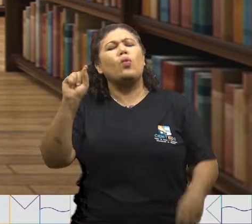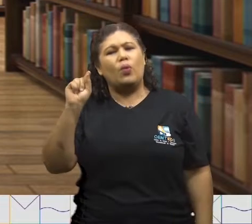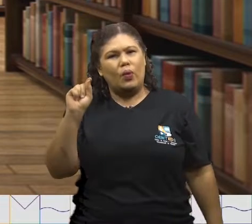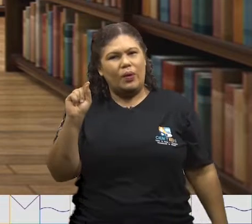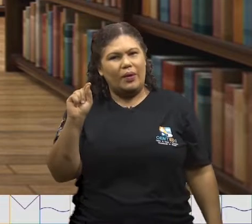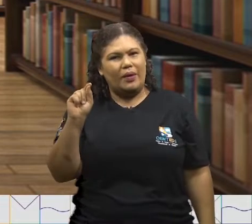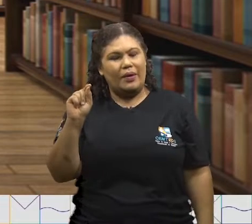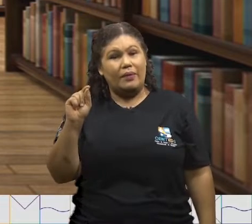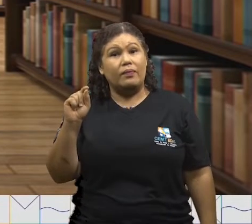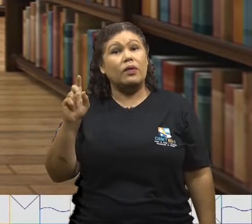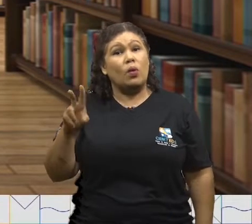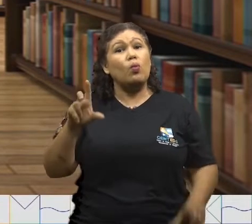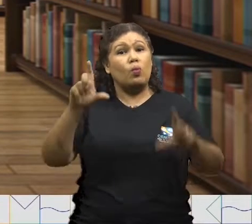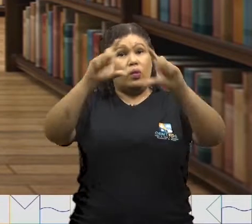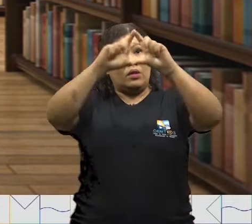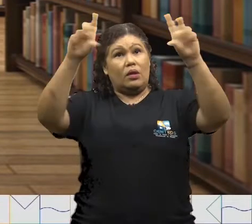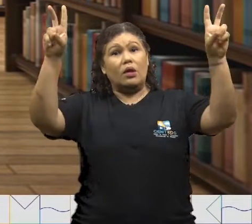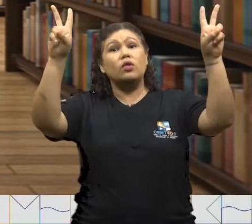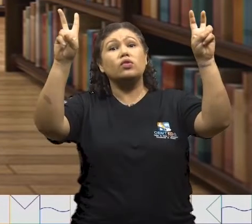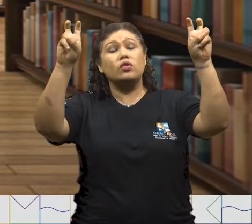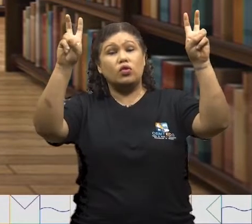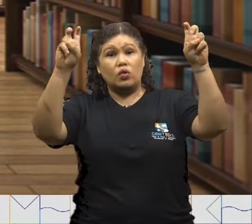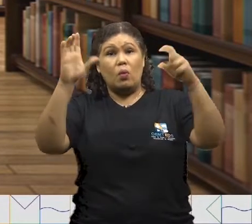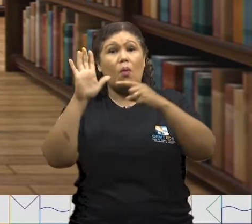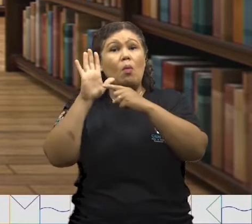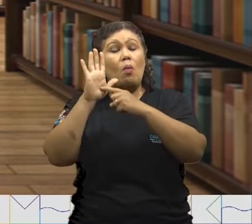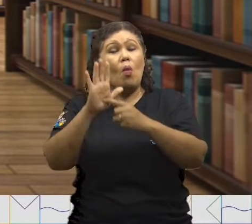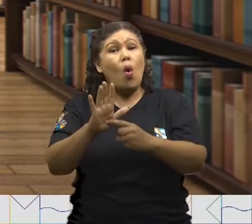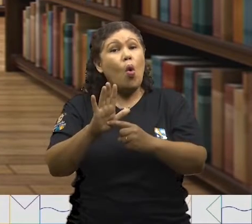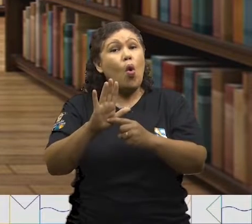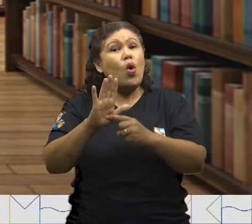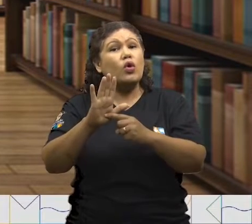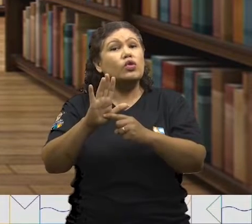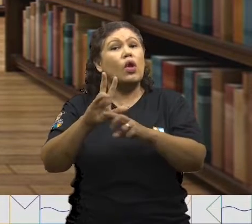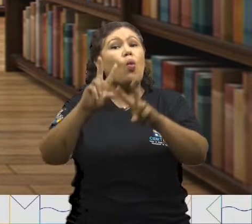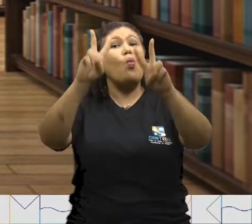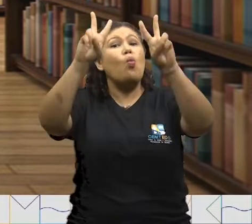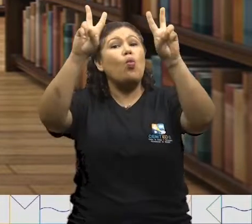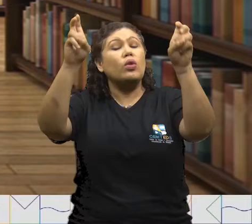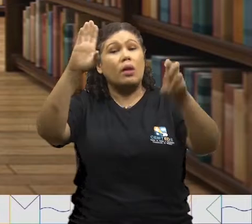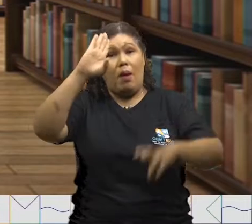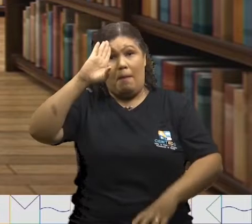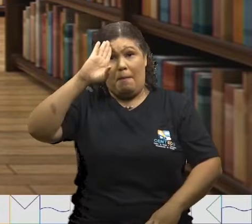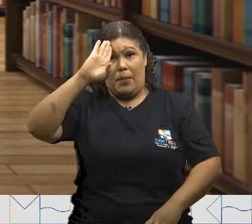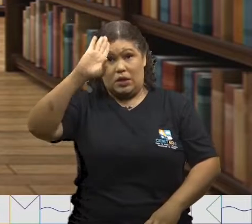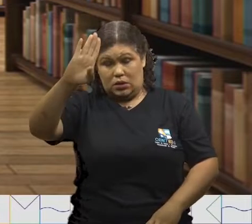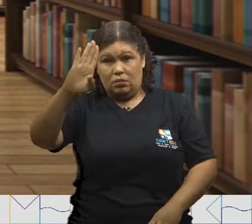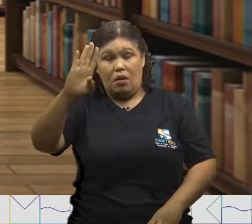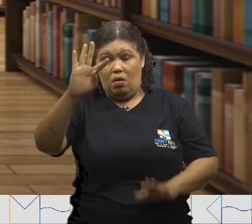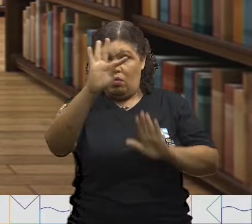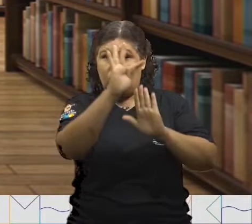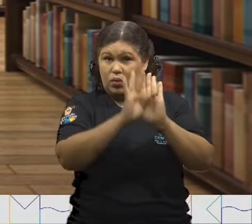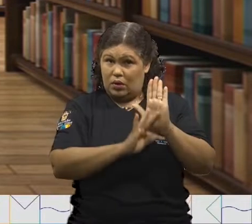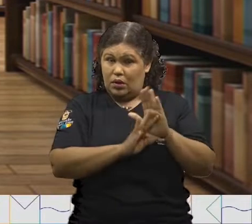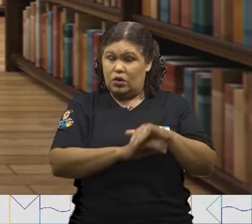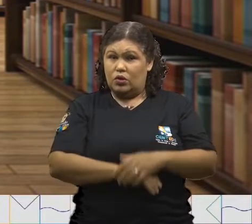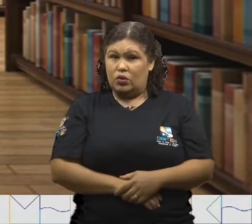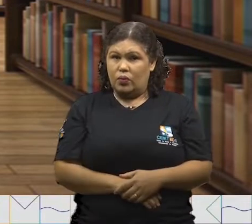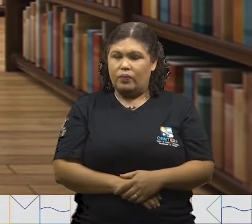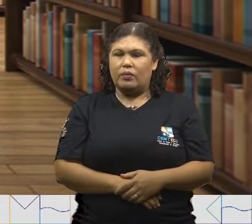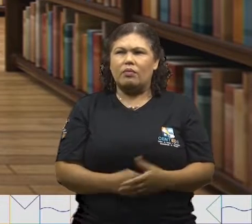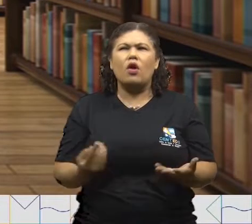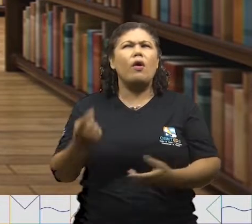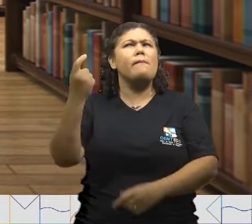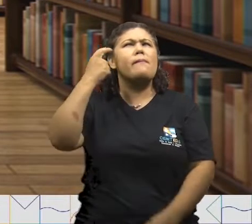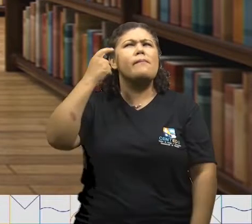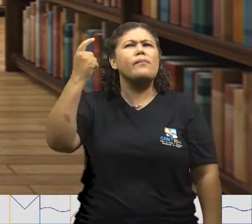Isso mesmo! Os títulos indicam o assunto que o texto pretende abordar. Agora